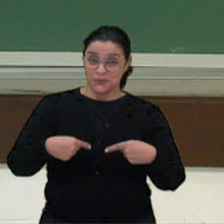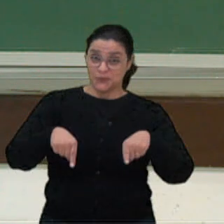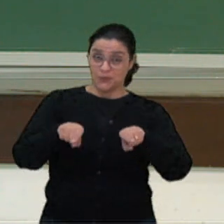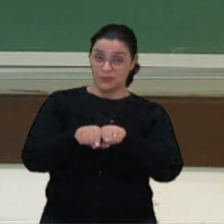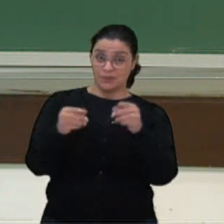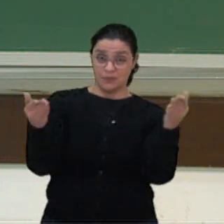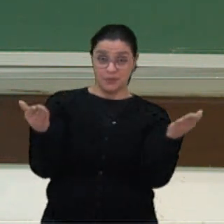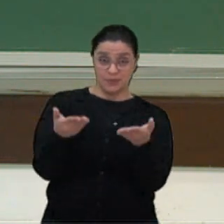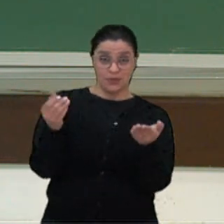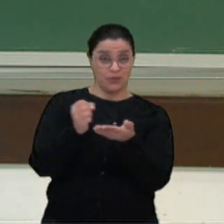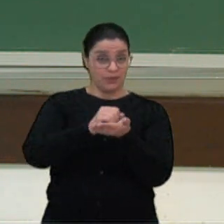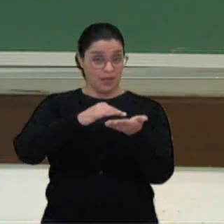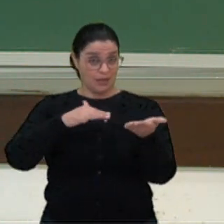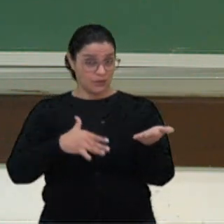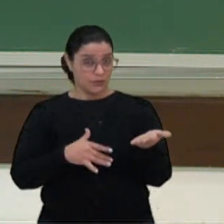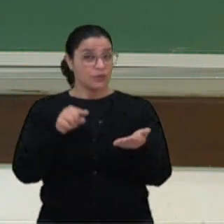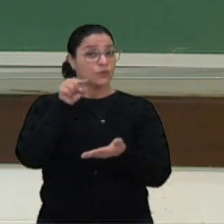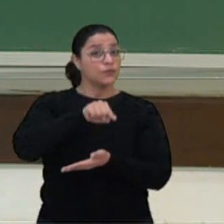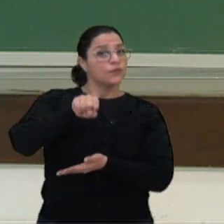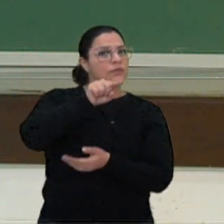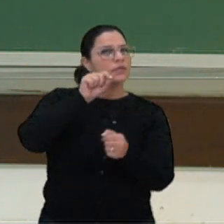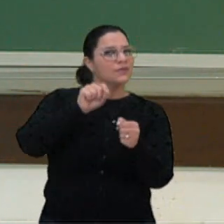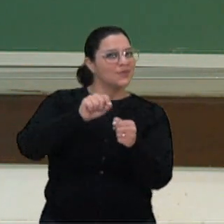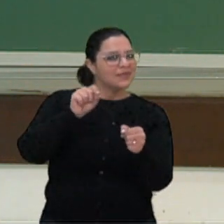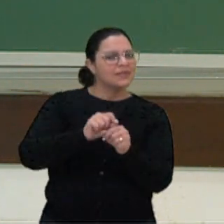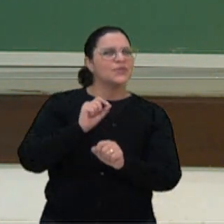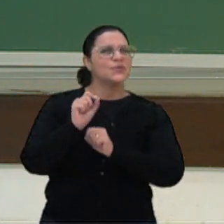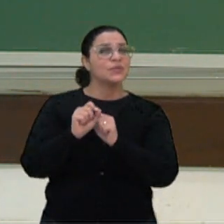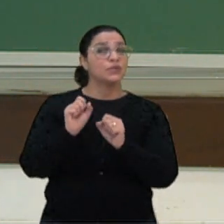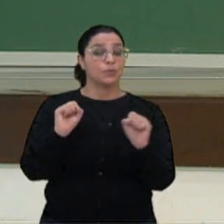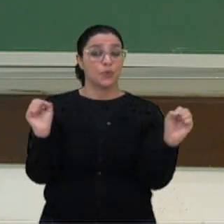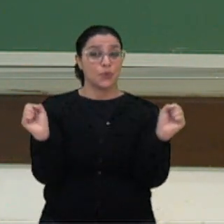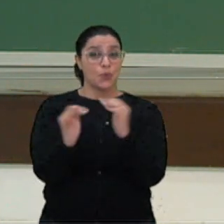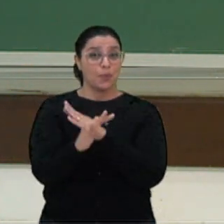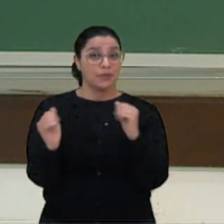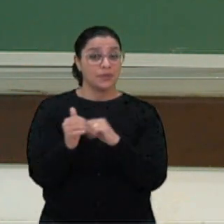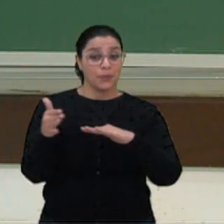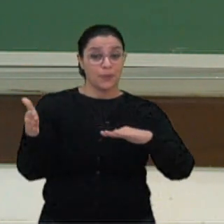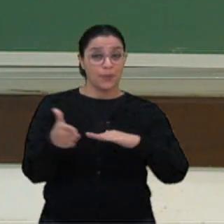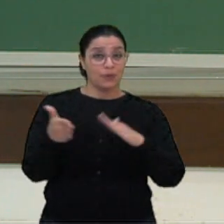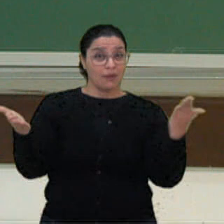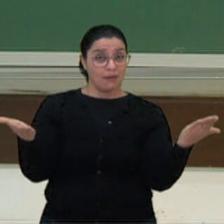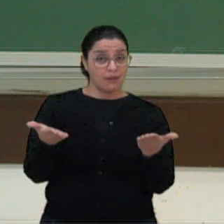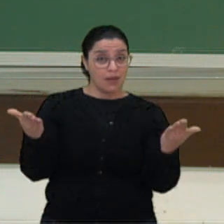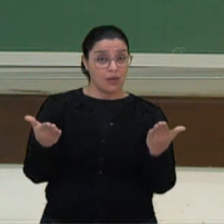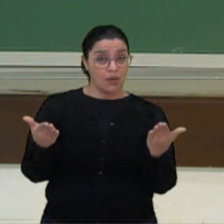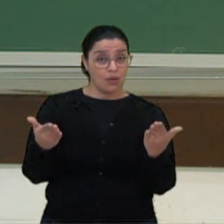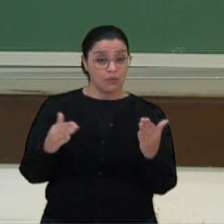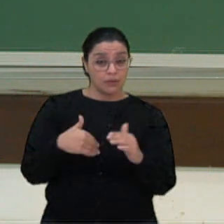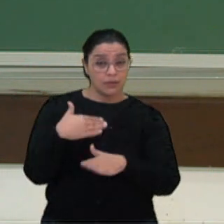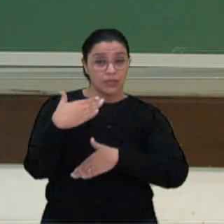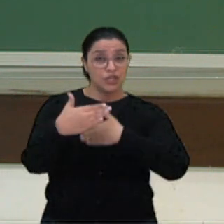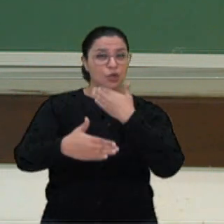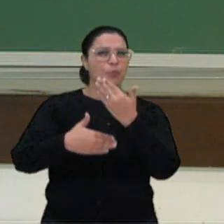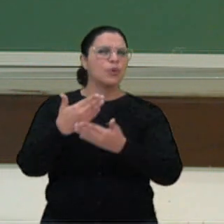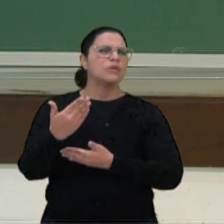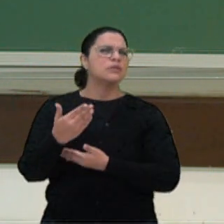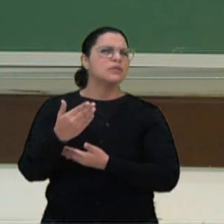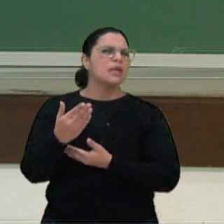Voltamos então com o exercício ali que ficou para você sobre a urbanização moderna. É um processo vinculado a